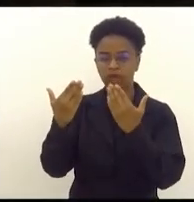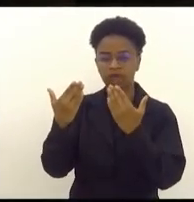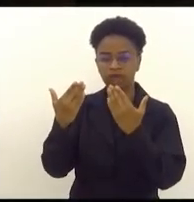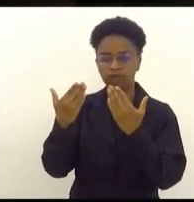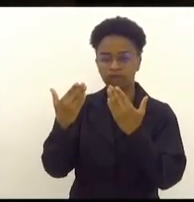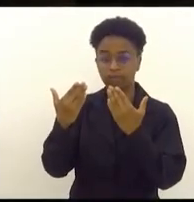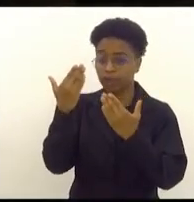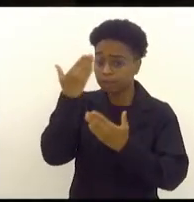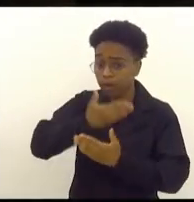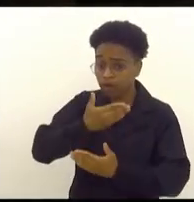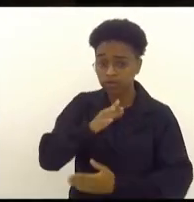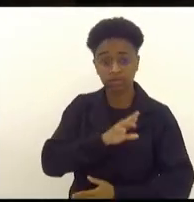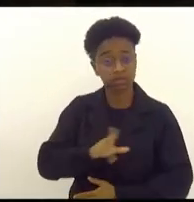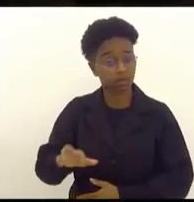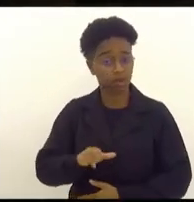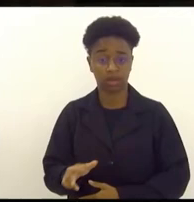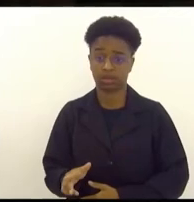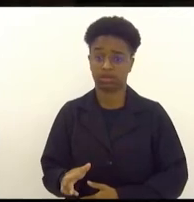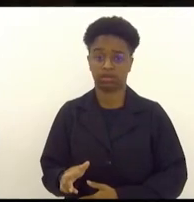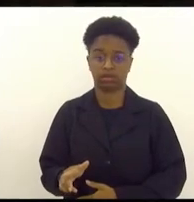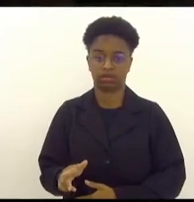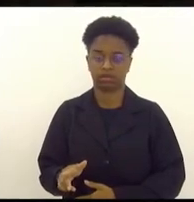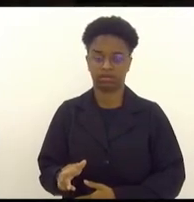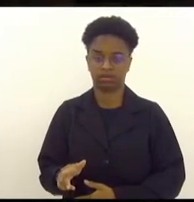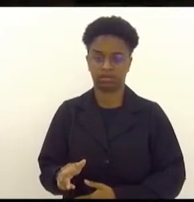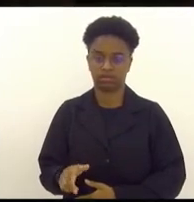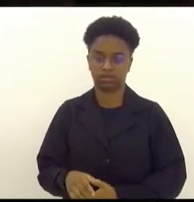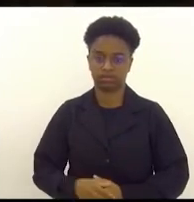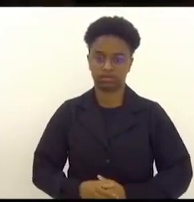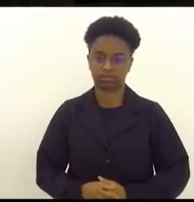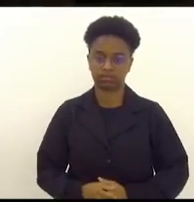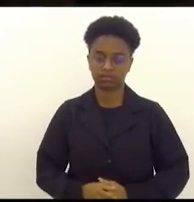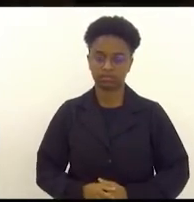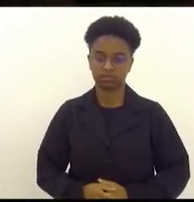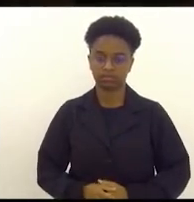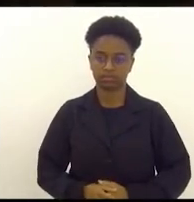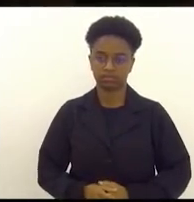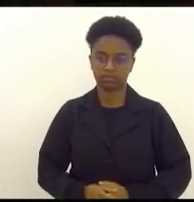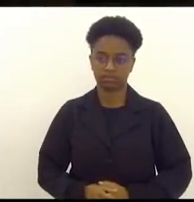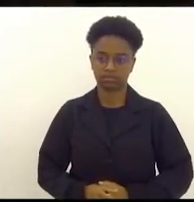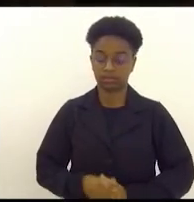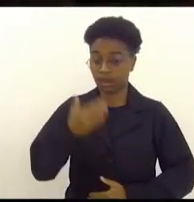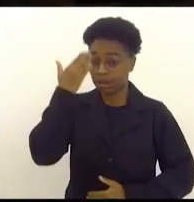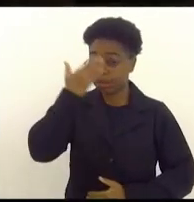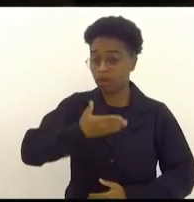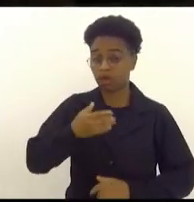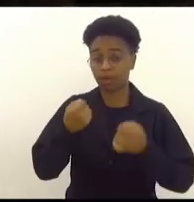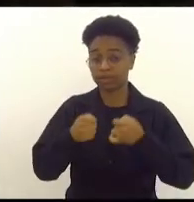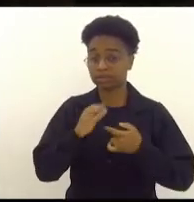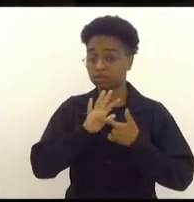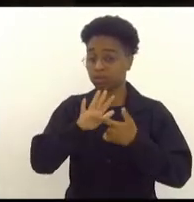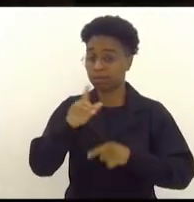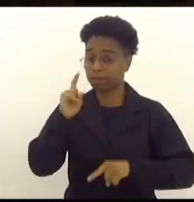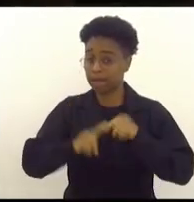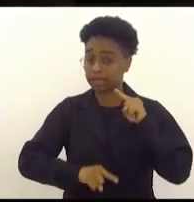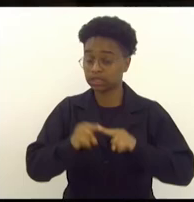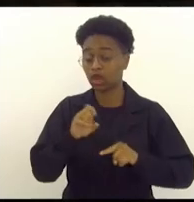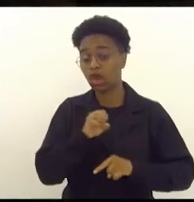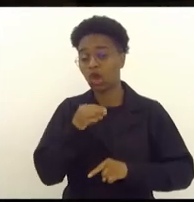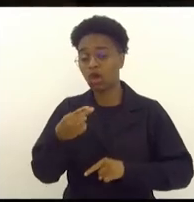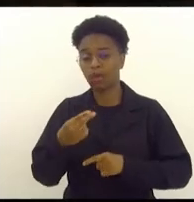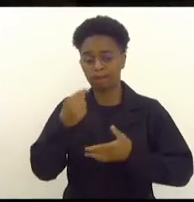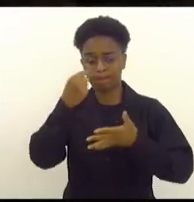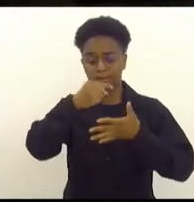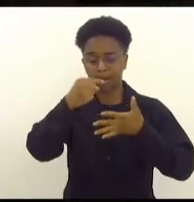não é prova prova tem que ser material ou um